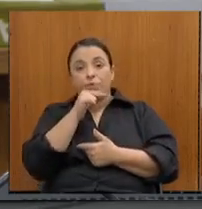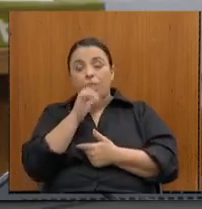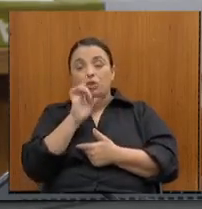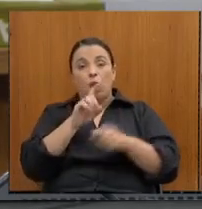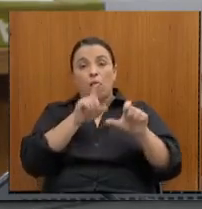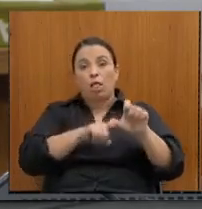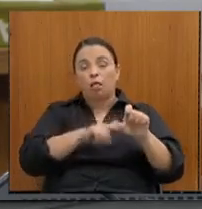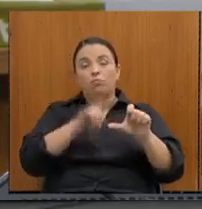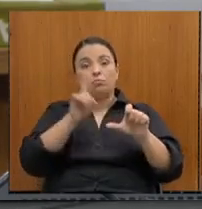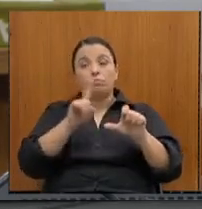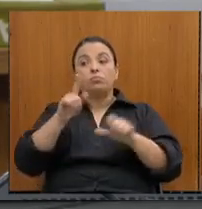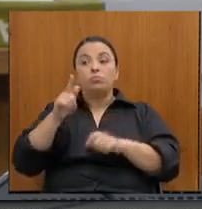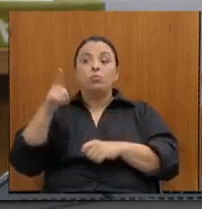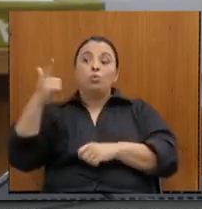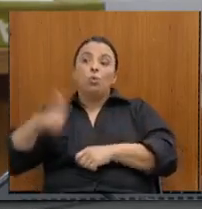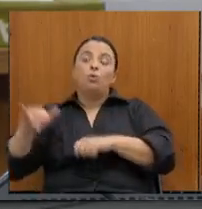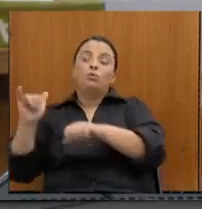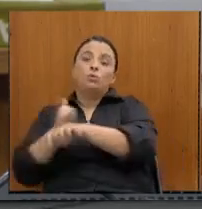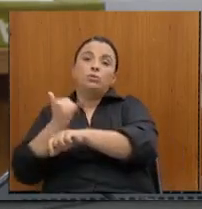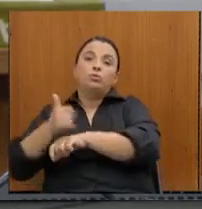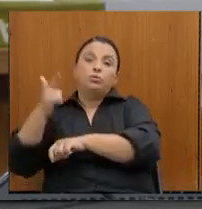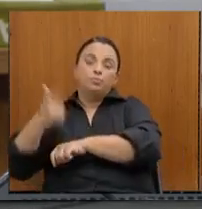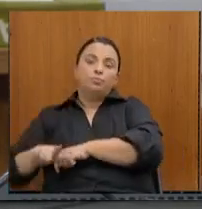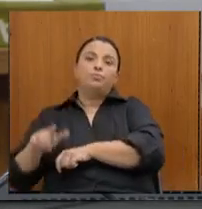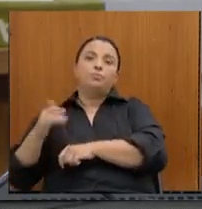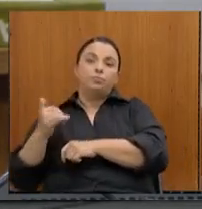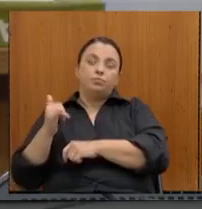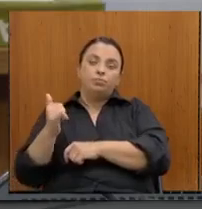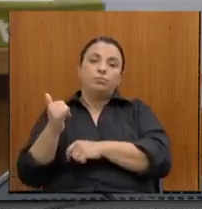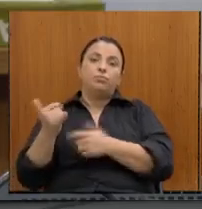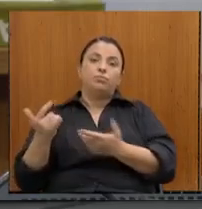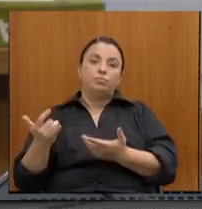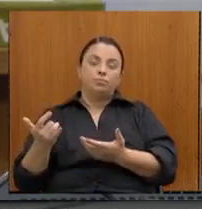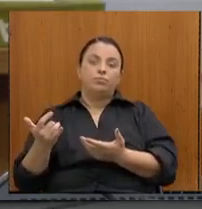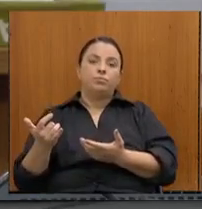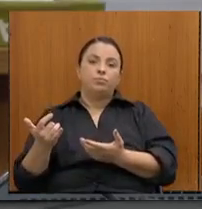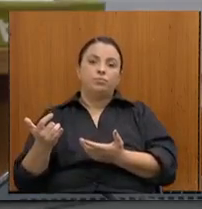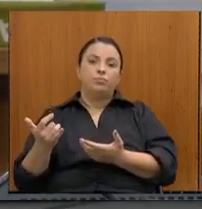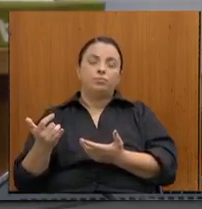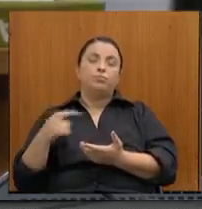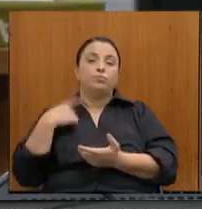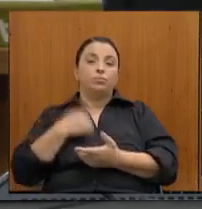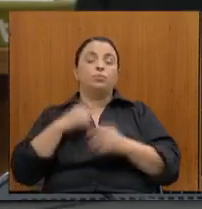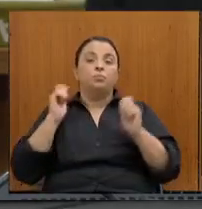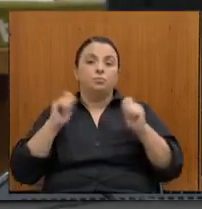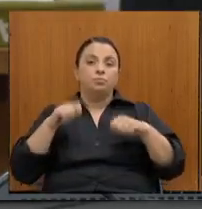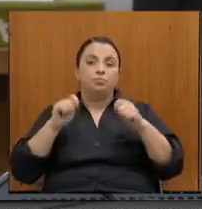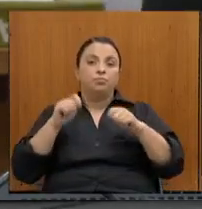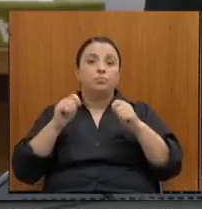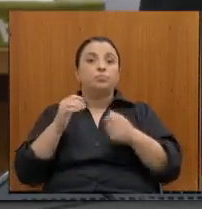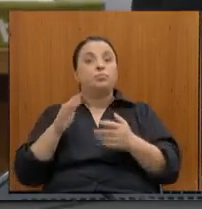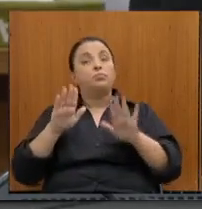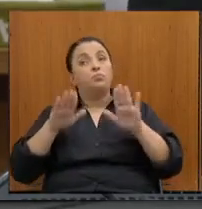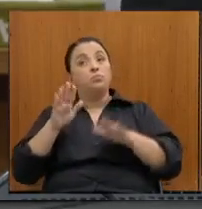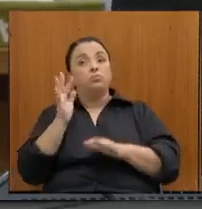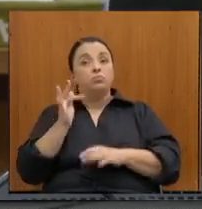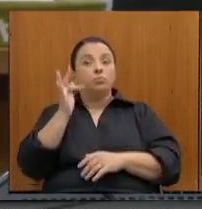passa a sonhar também que tendo essa evolução e rápida como está tendo possamos um dia